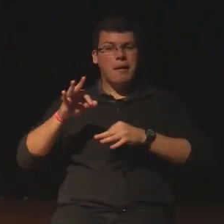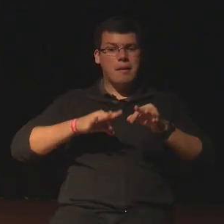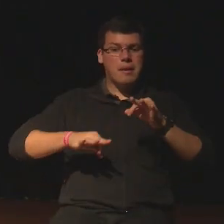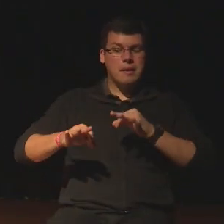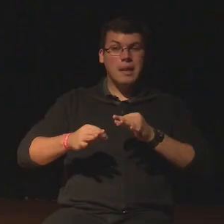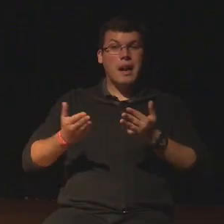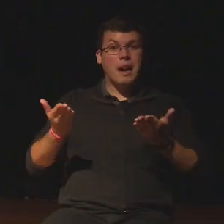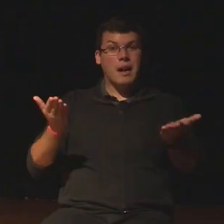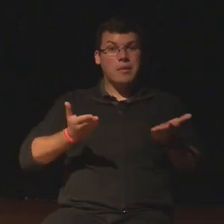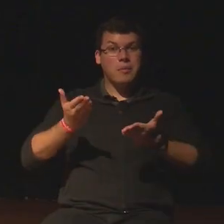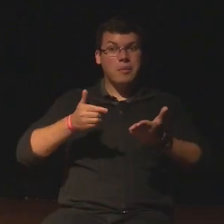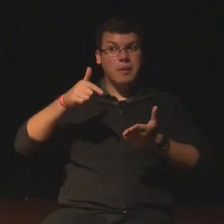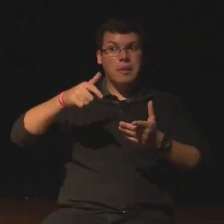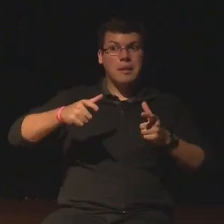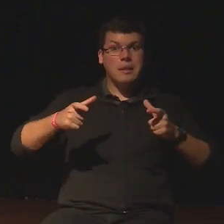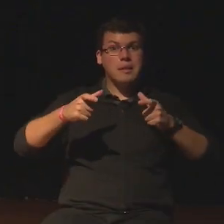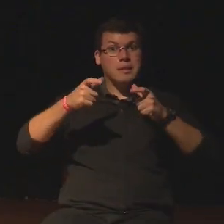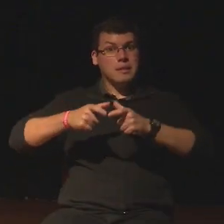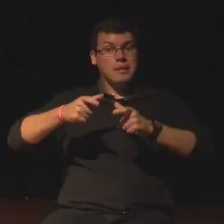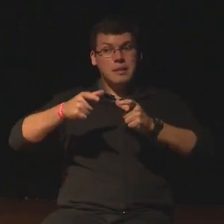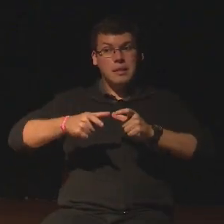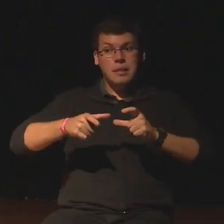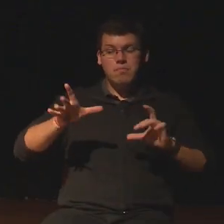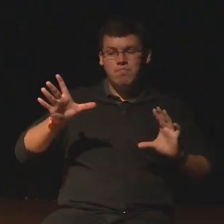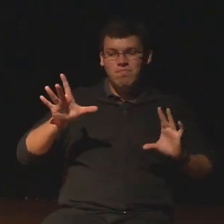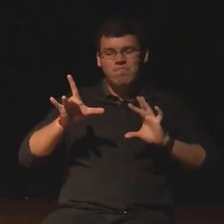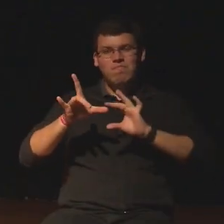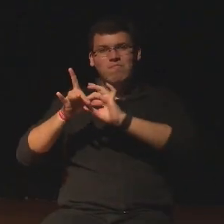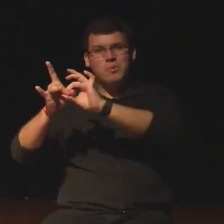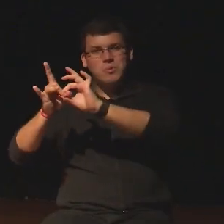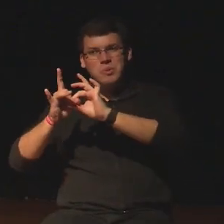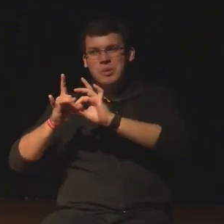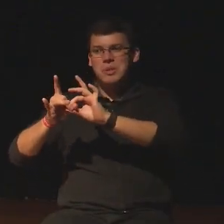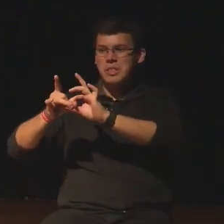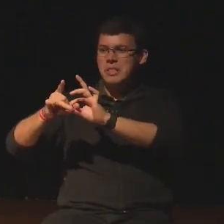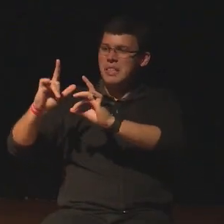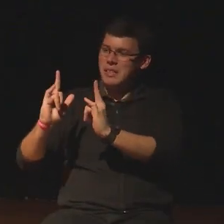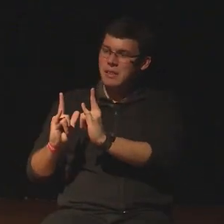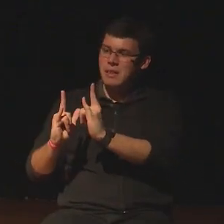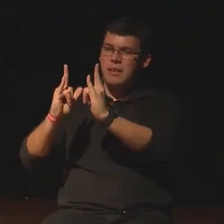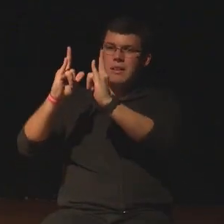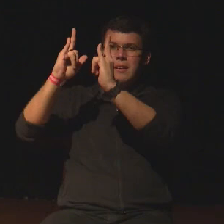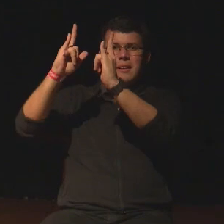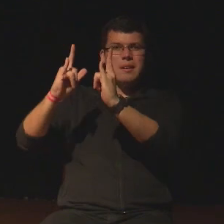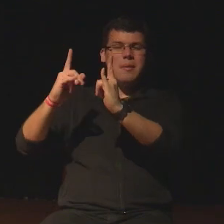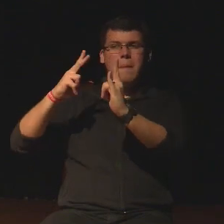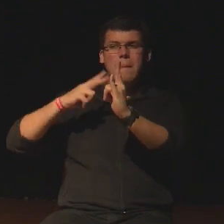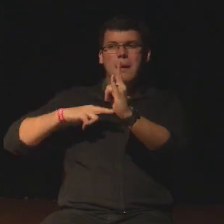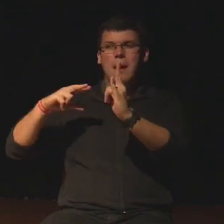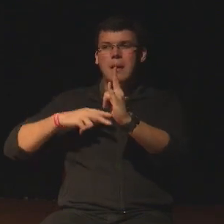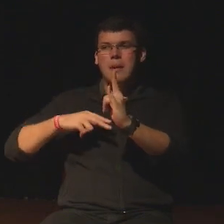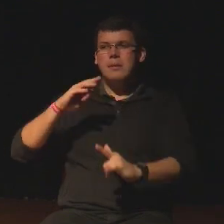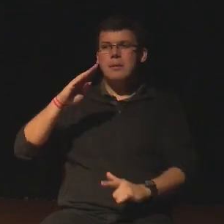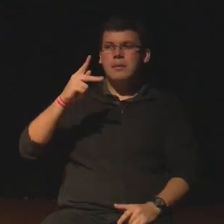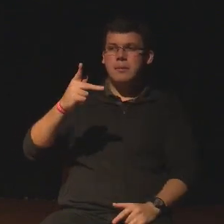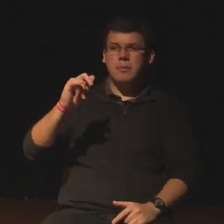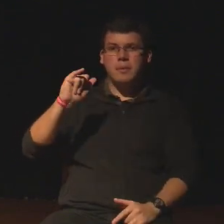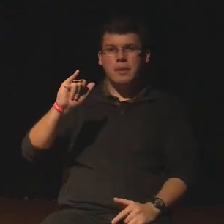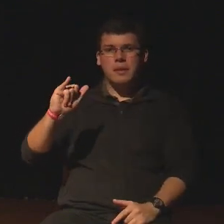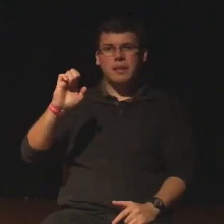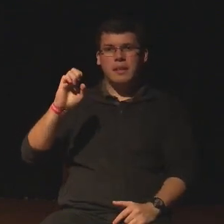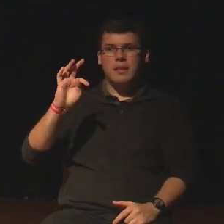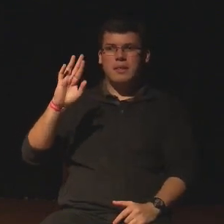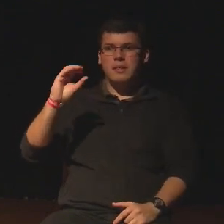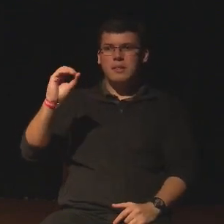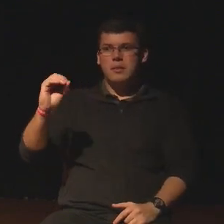ligar também a esse novo edifício residencial, o Pietro, projeto ali dos nossos colegas, e eu acredito